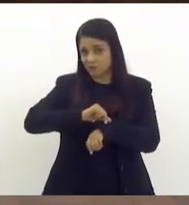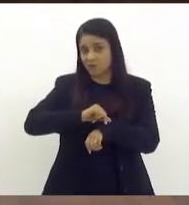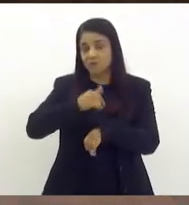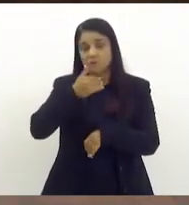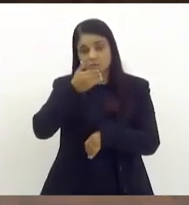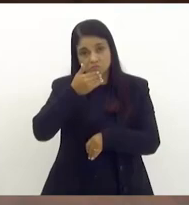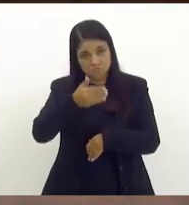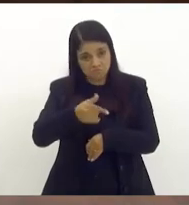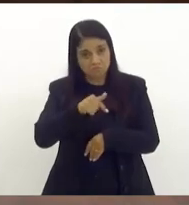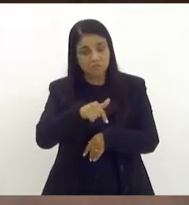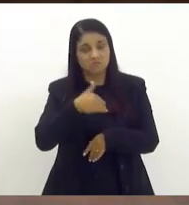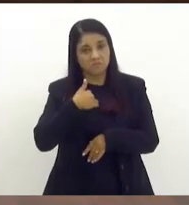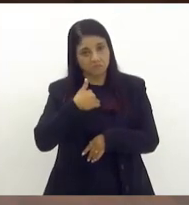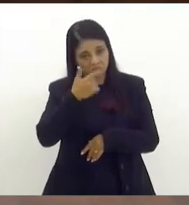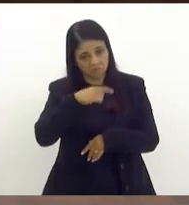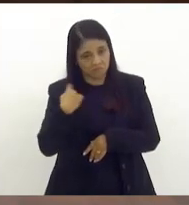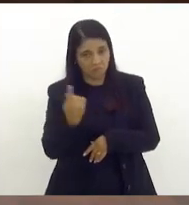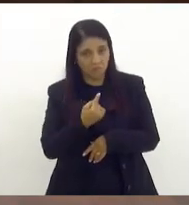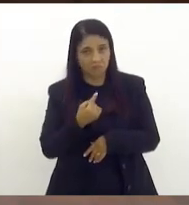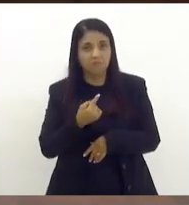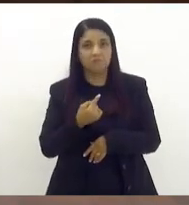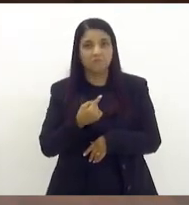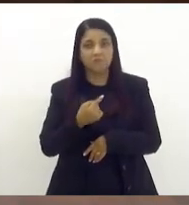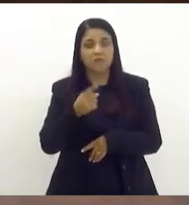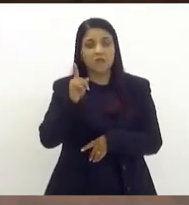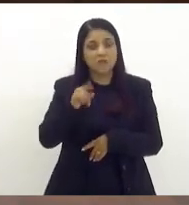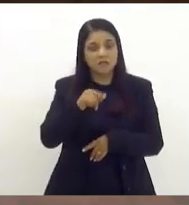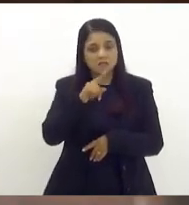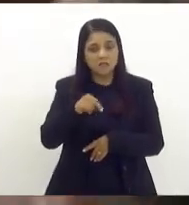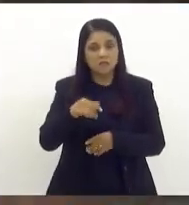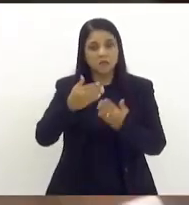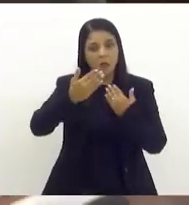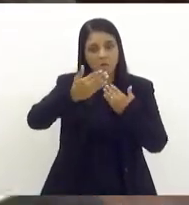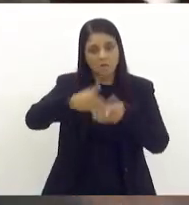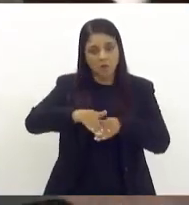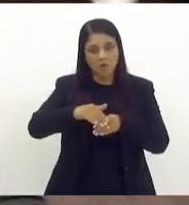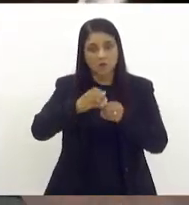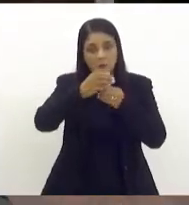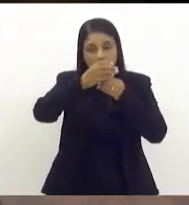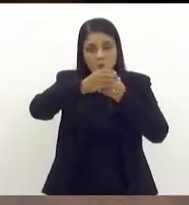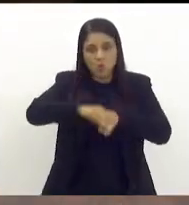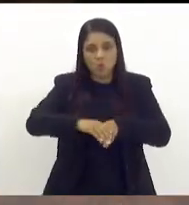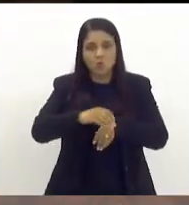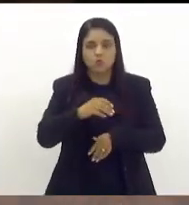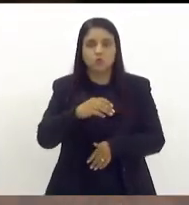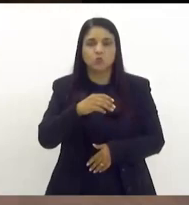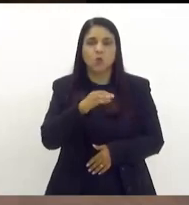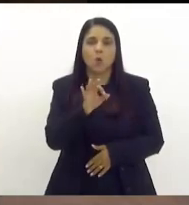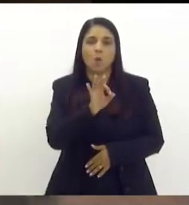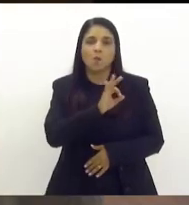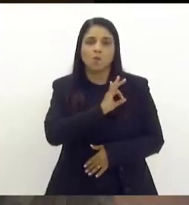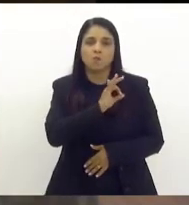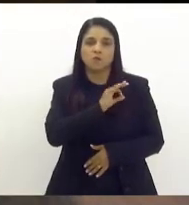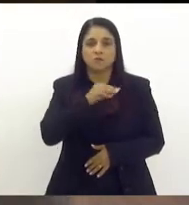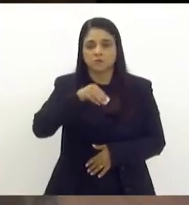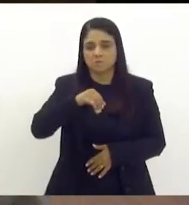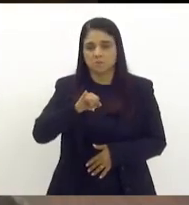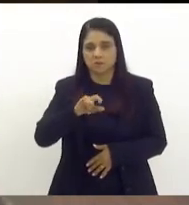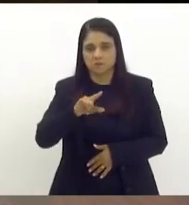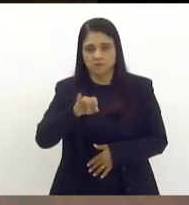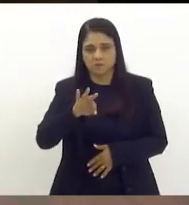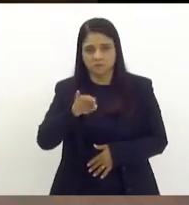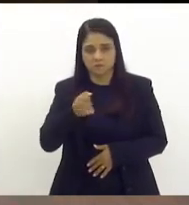pedido cancelando a prova do concurso da PM denunciei o ministério público na